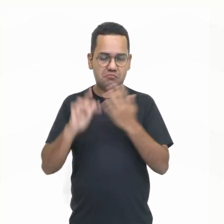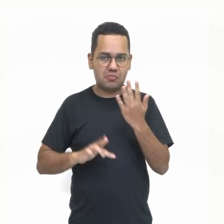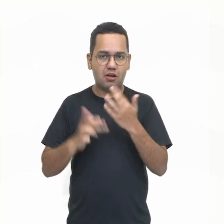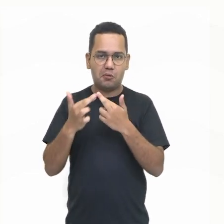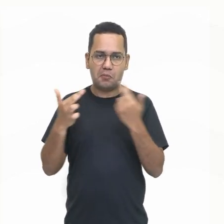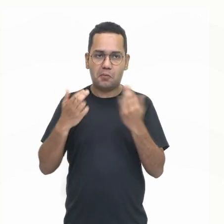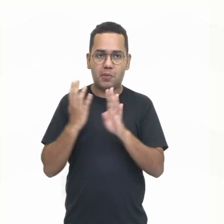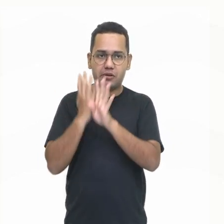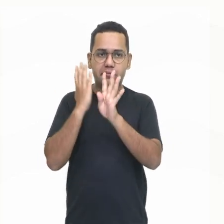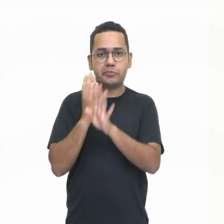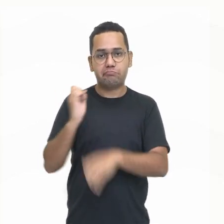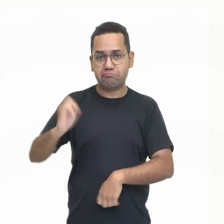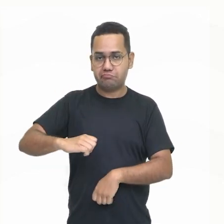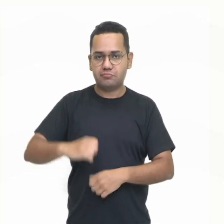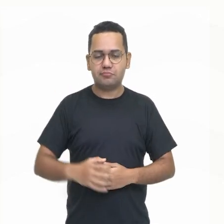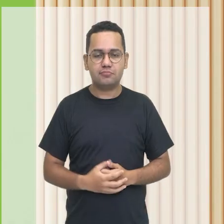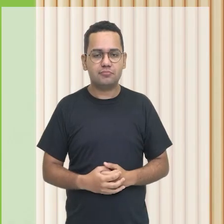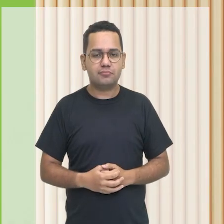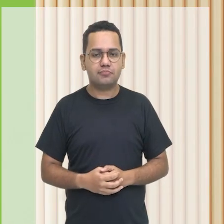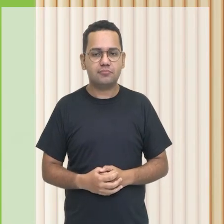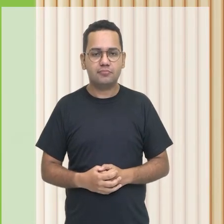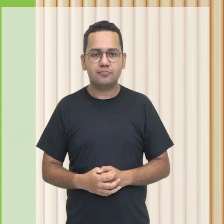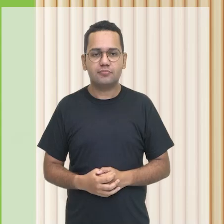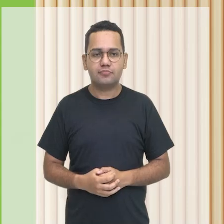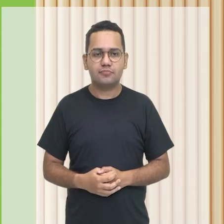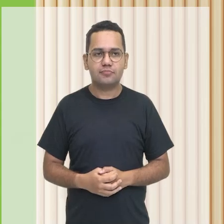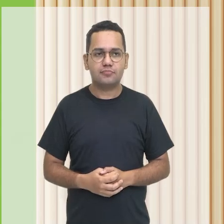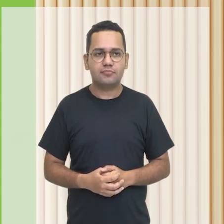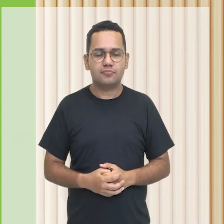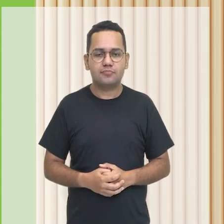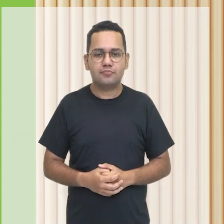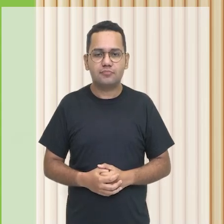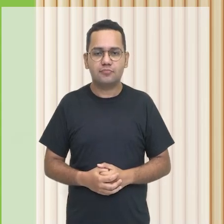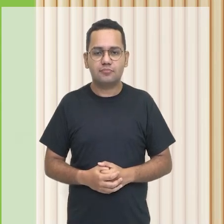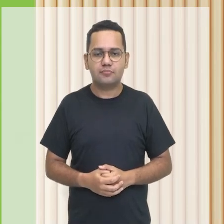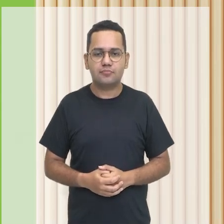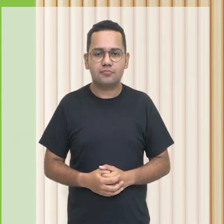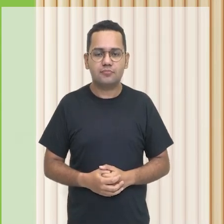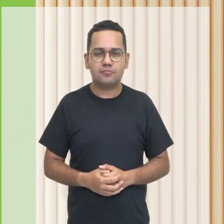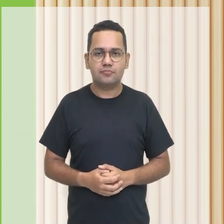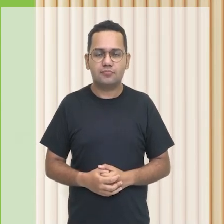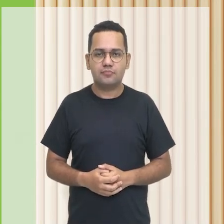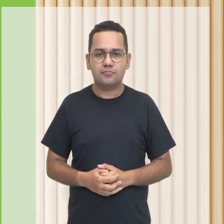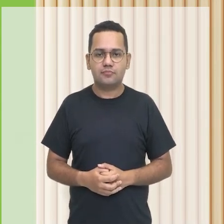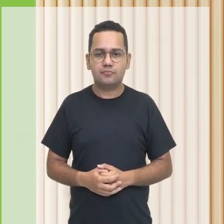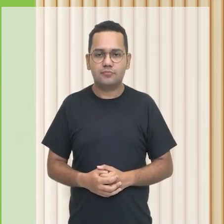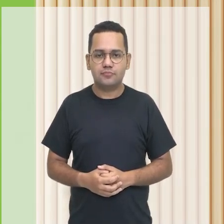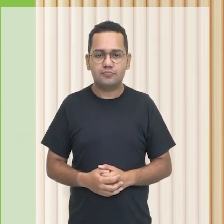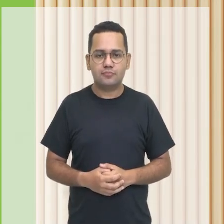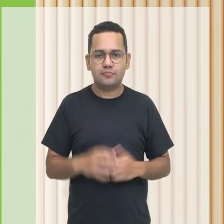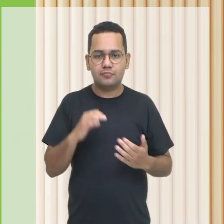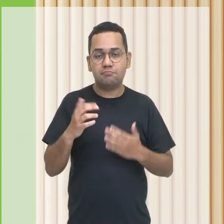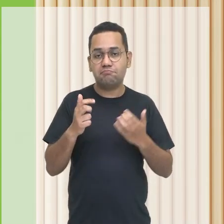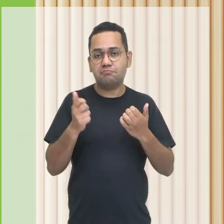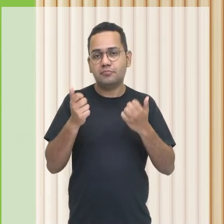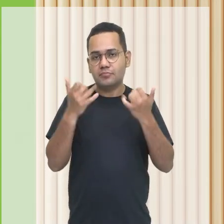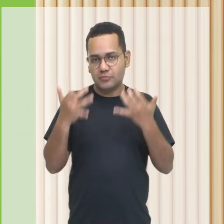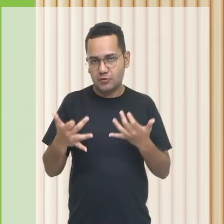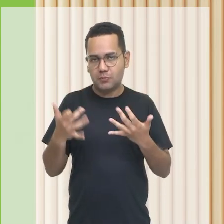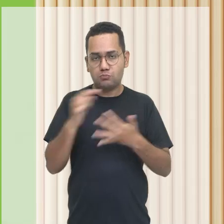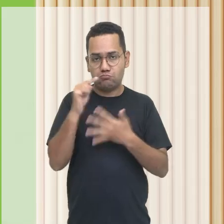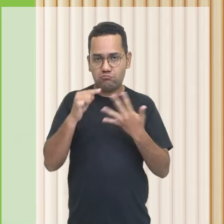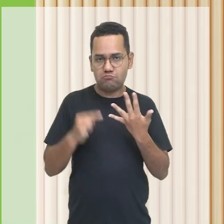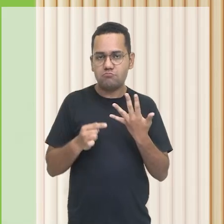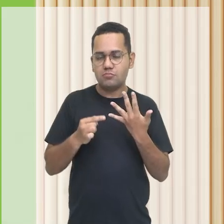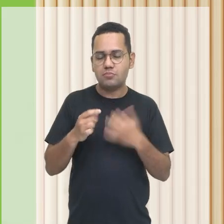coisa para que a gente conheça, certo? Então falamos aí um pouquinho sobre a classificação dos seres vivos